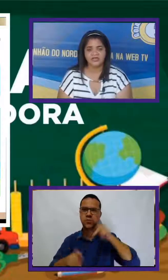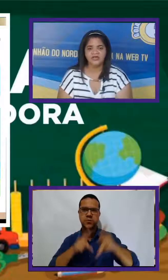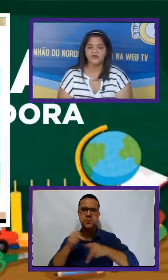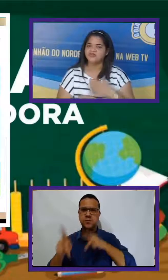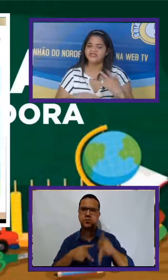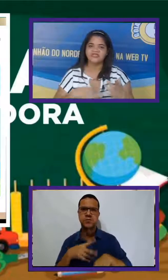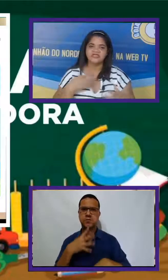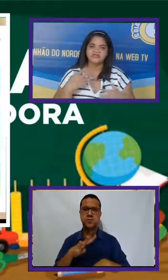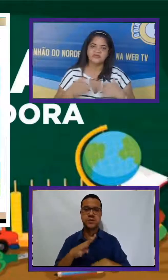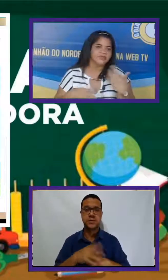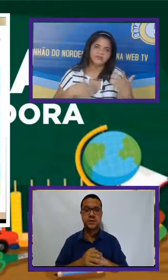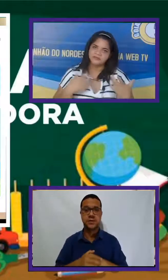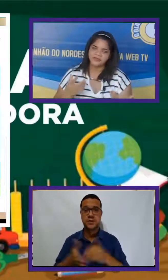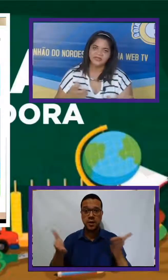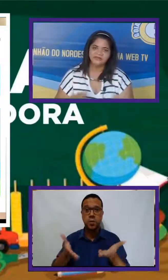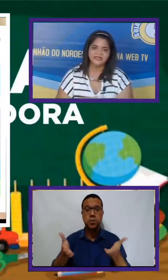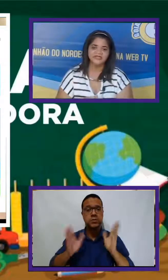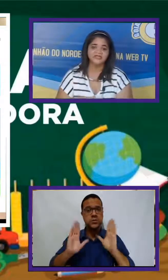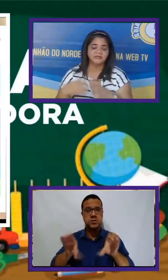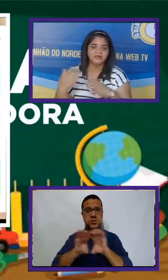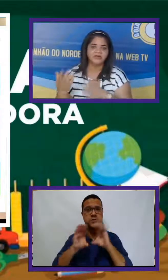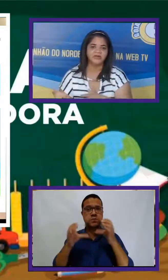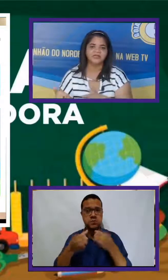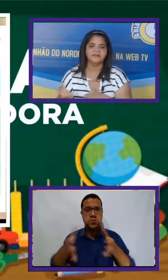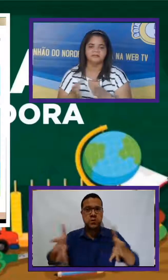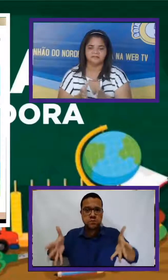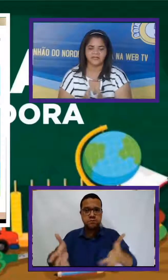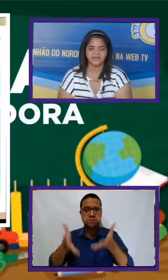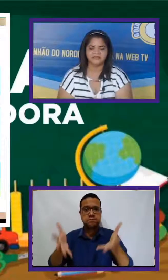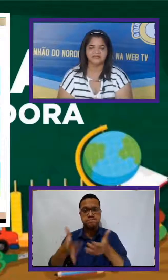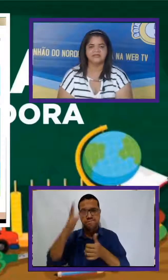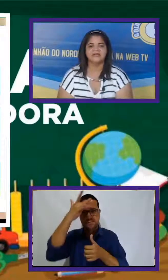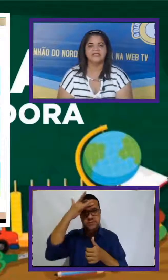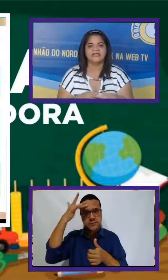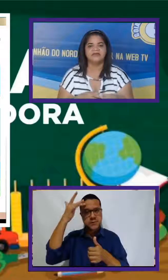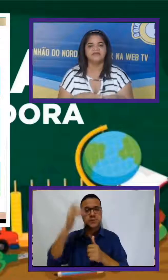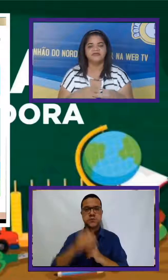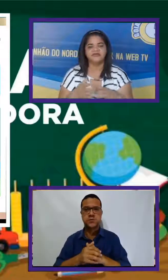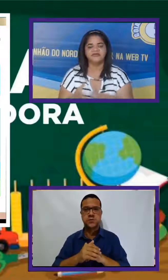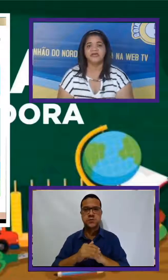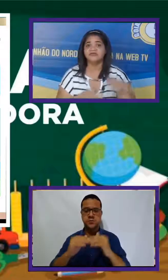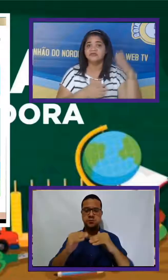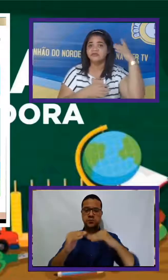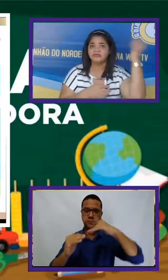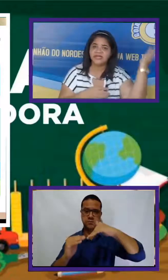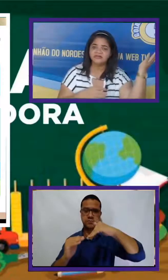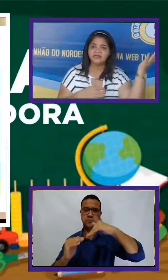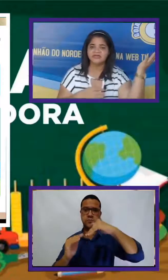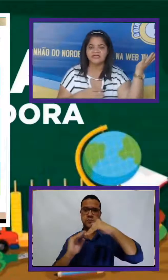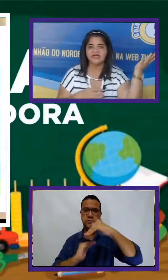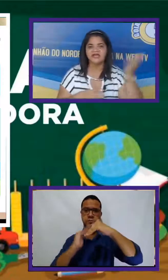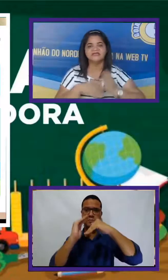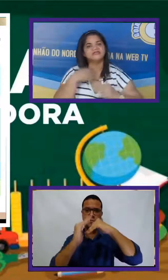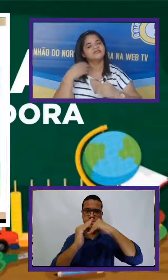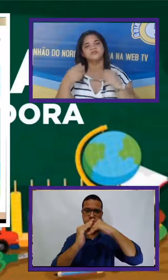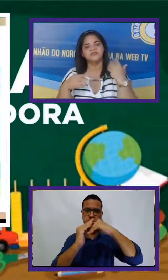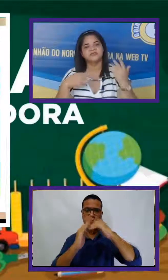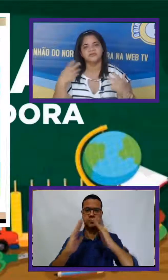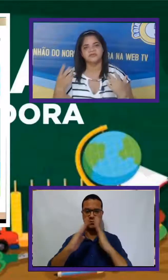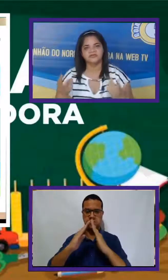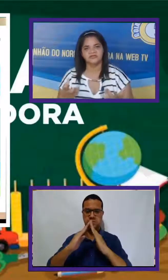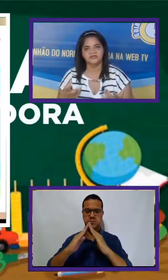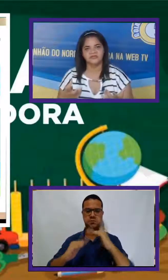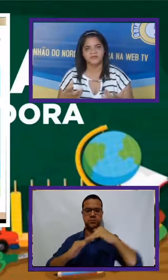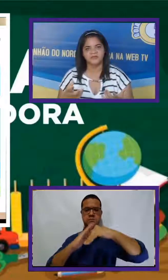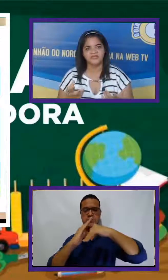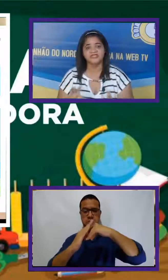populares Hoje em dia Já se tem uma campanha Para que a gente Coloque placas Fotováicas No teto Da nossa casa E assim